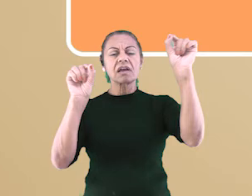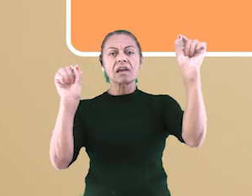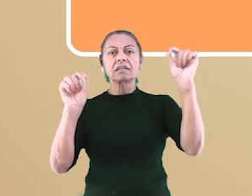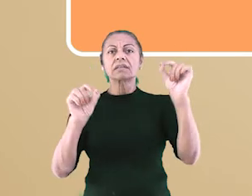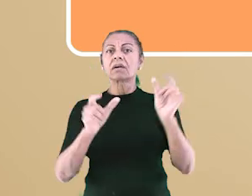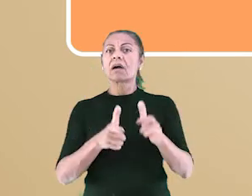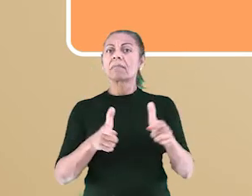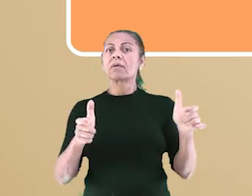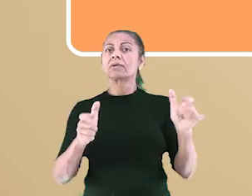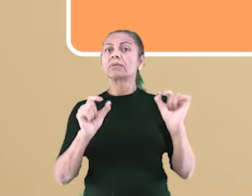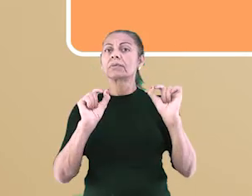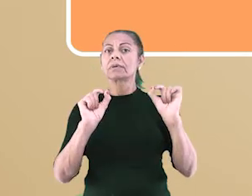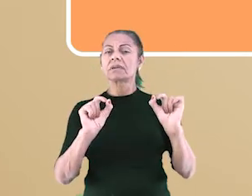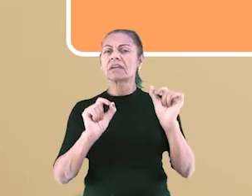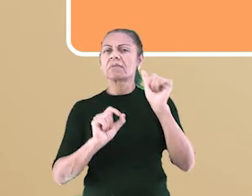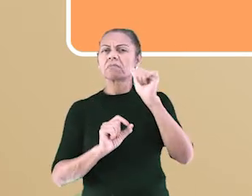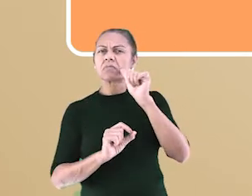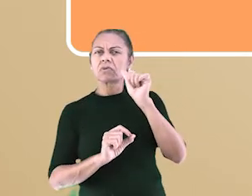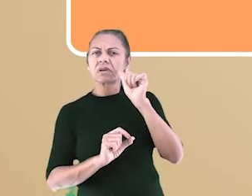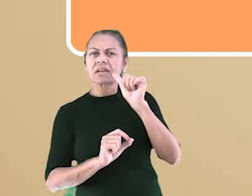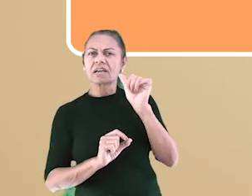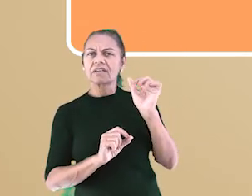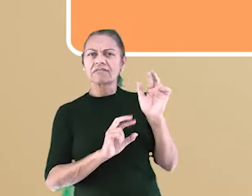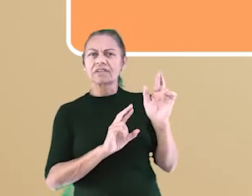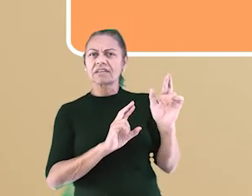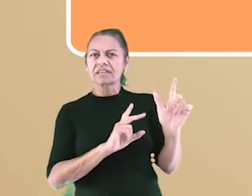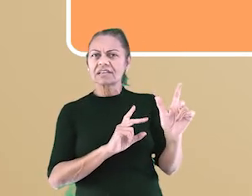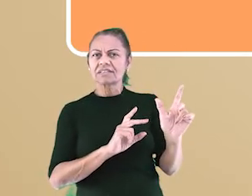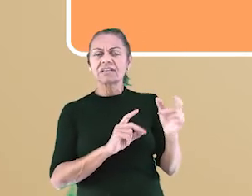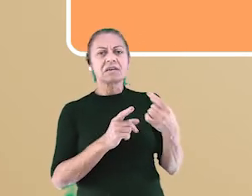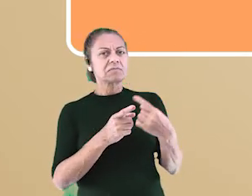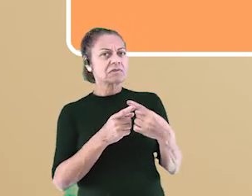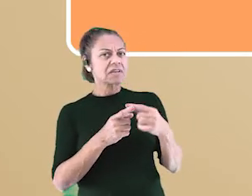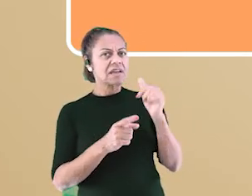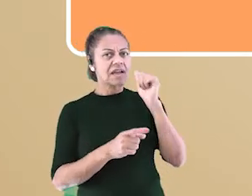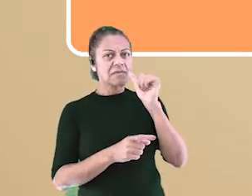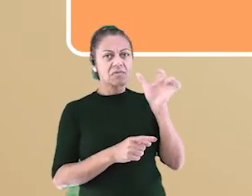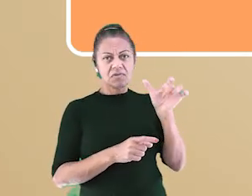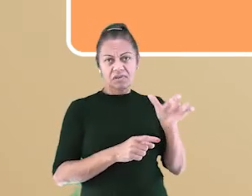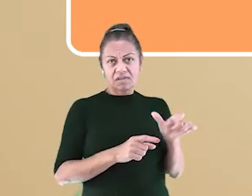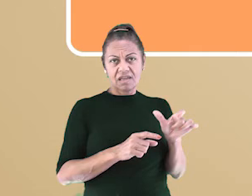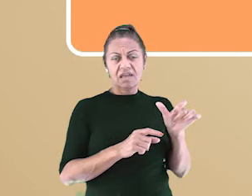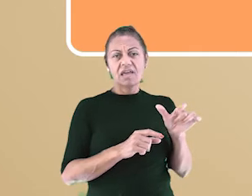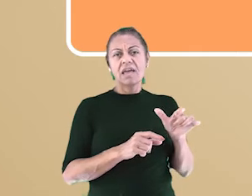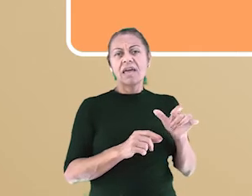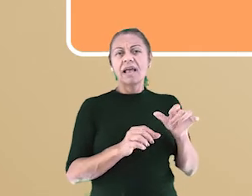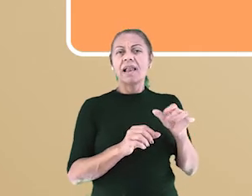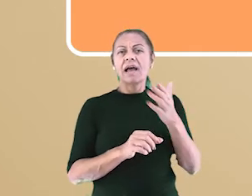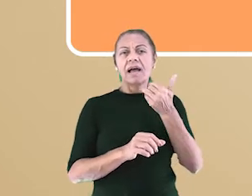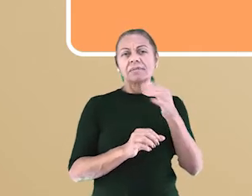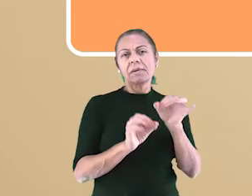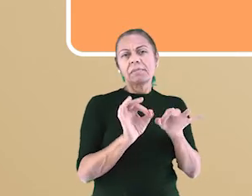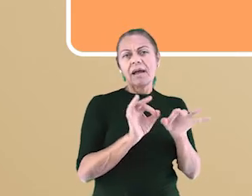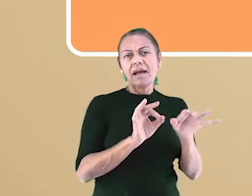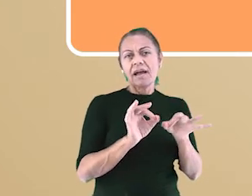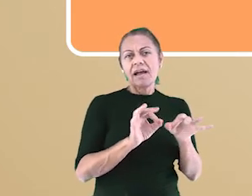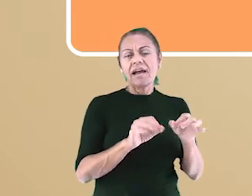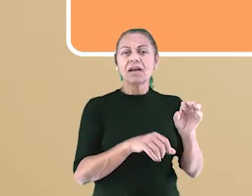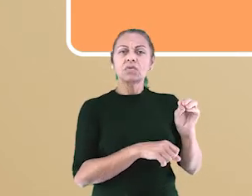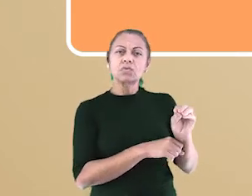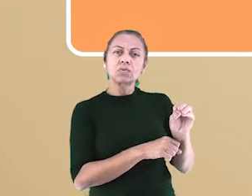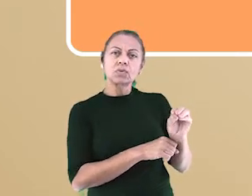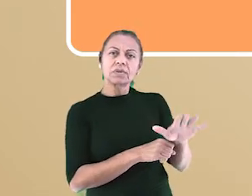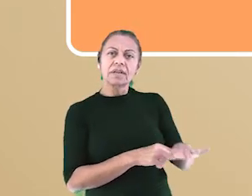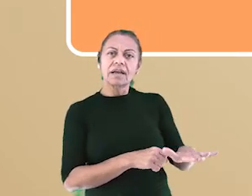comunidades indígenas espalhadas pelo Brasil, e na maioria delas, os trabalhos dos homens e das mulheres são diferentes. Em